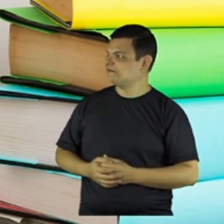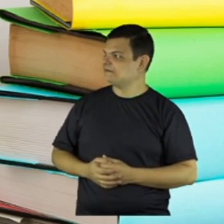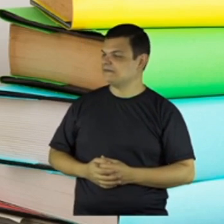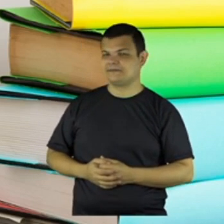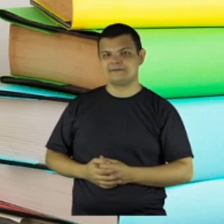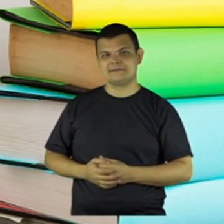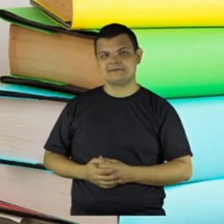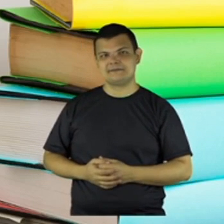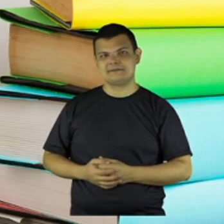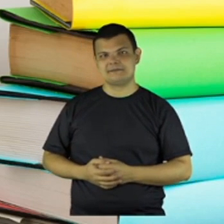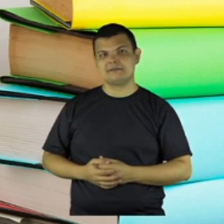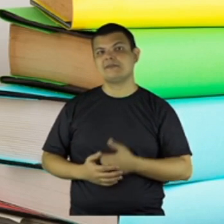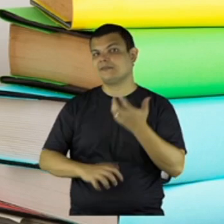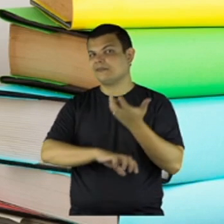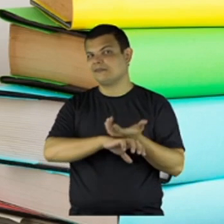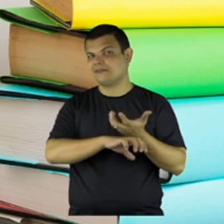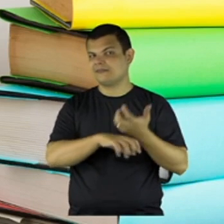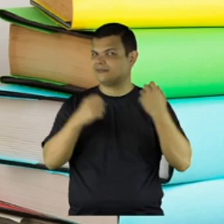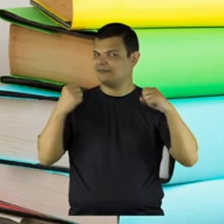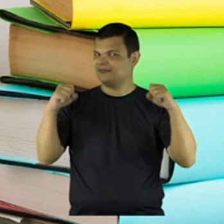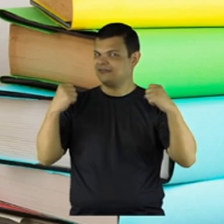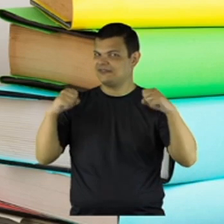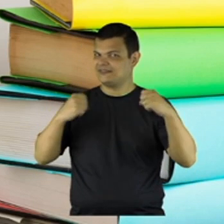Então, a nossa disciplina é Educação Física.